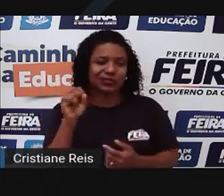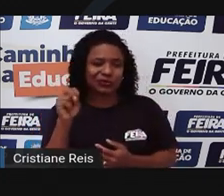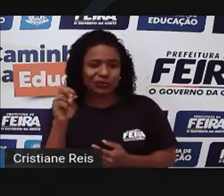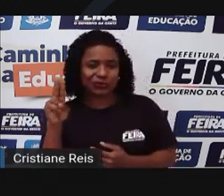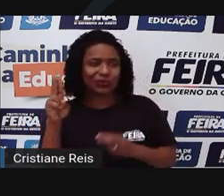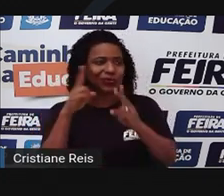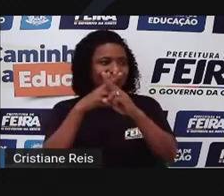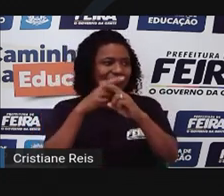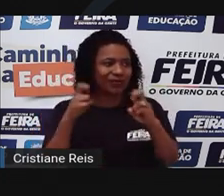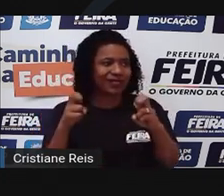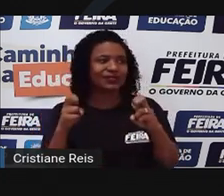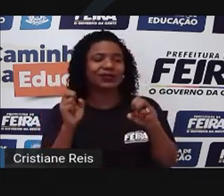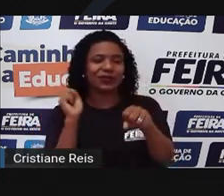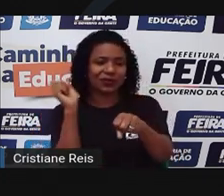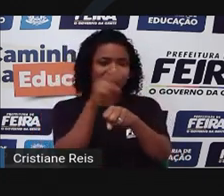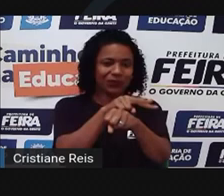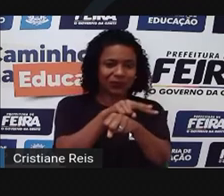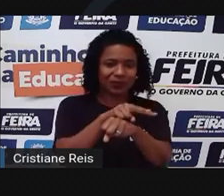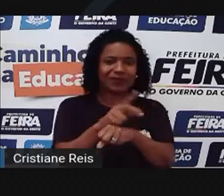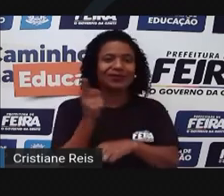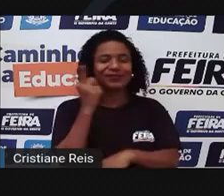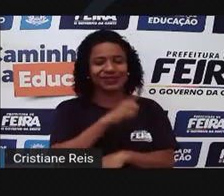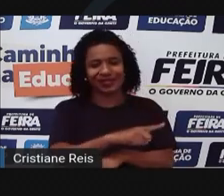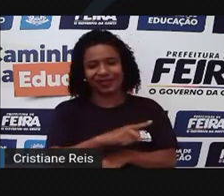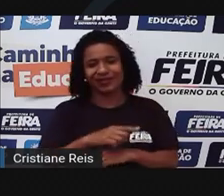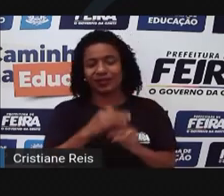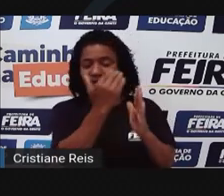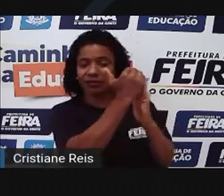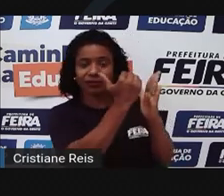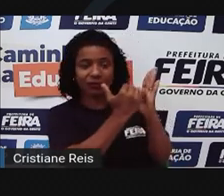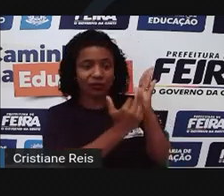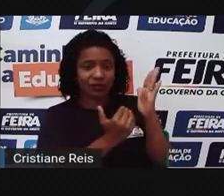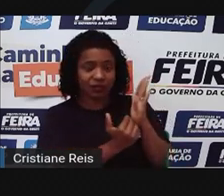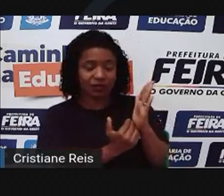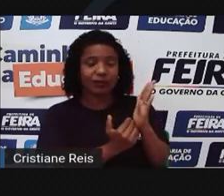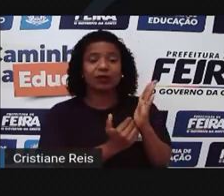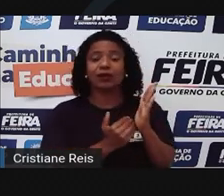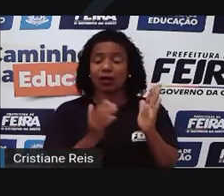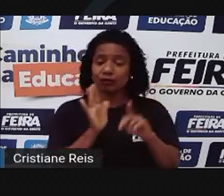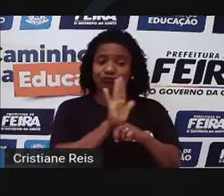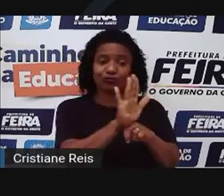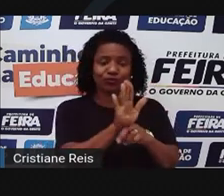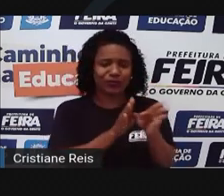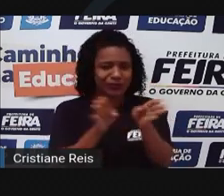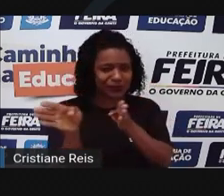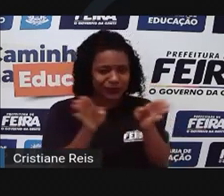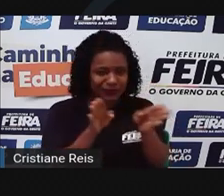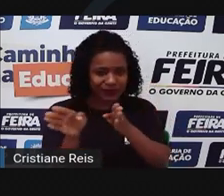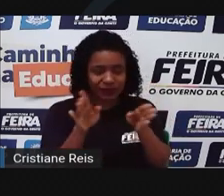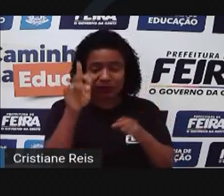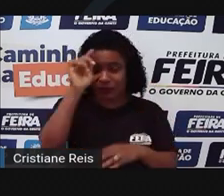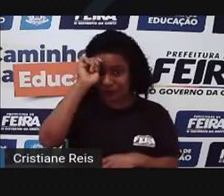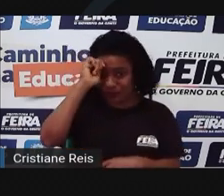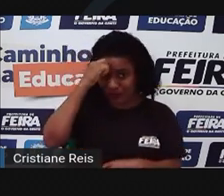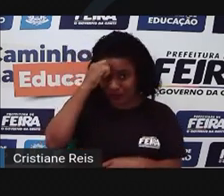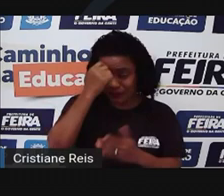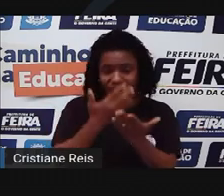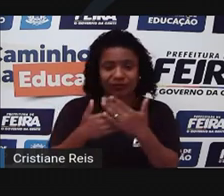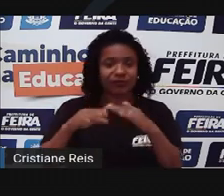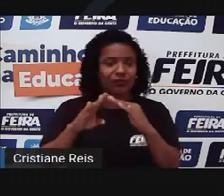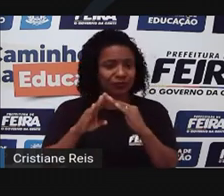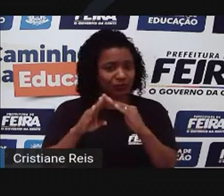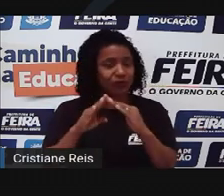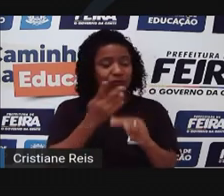ProUni. Todos esses programas melhoraram muito o acesso dos negros e daqueles de escolas, dos alunos das